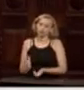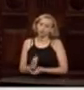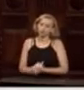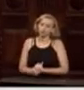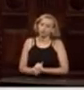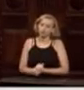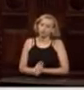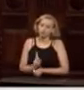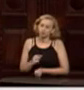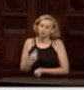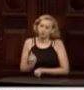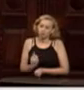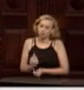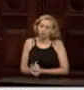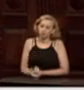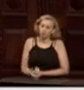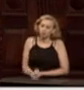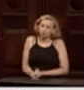a gente